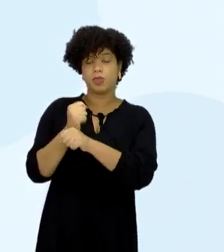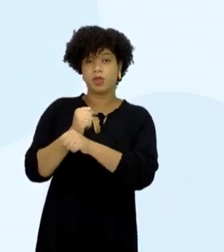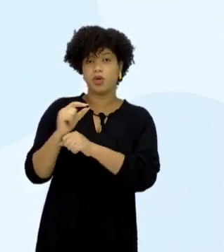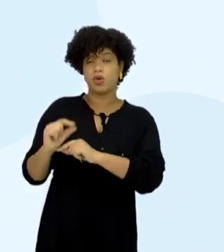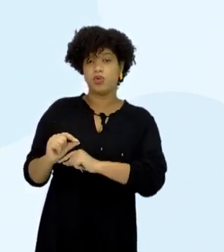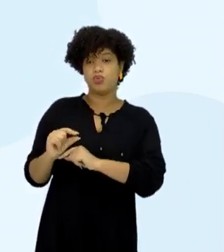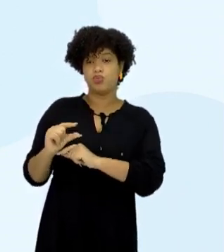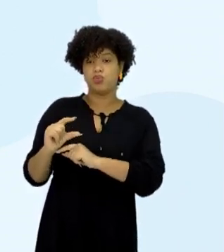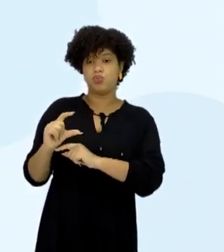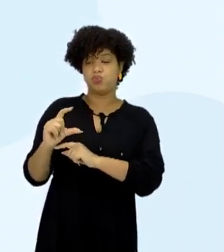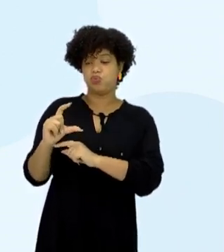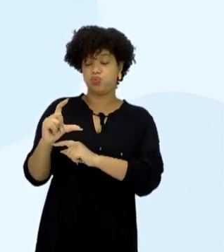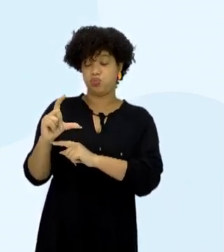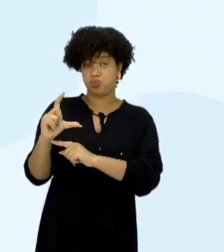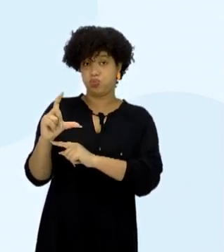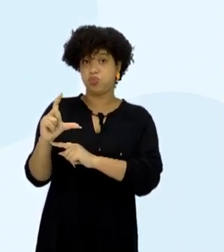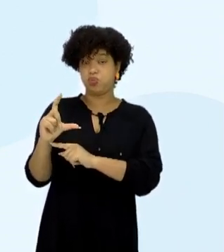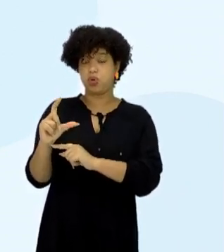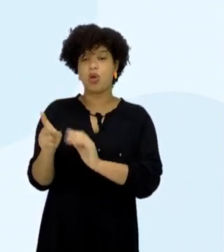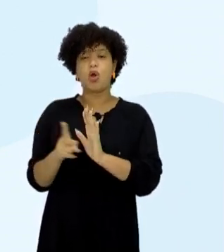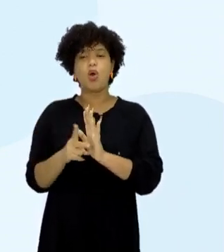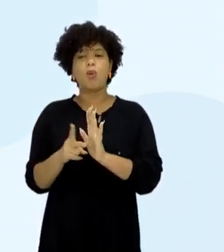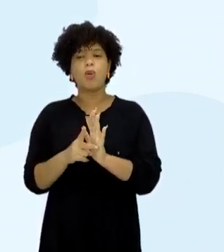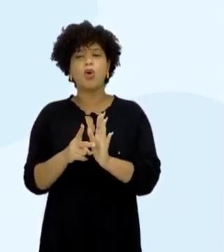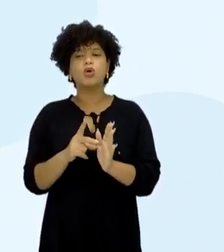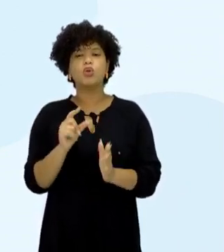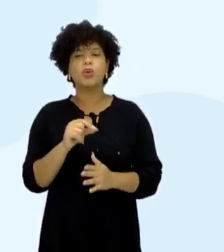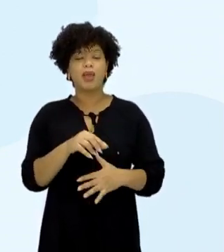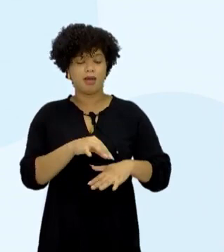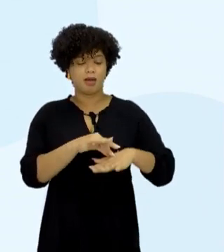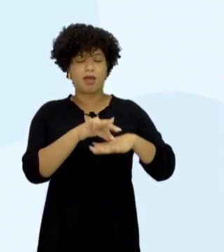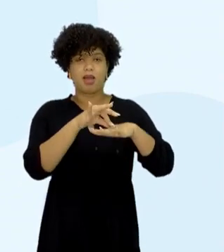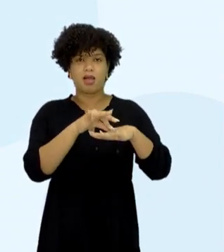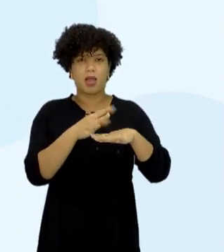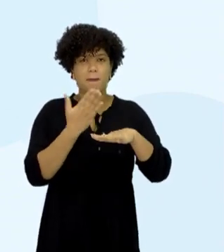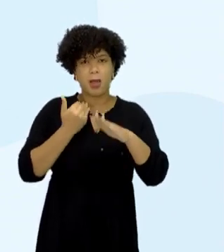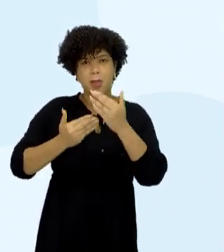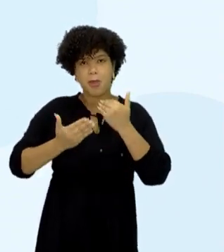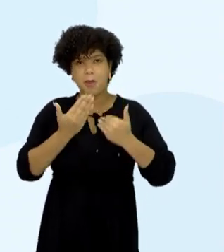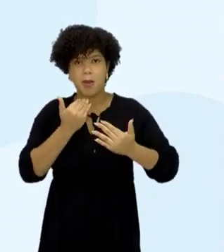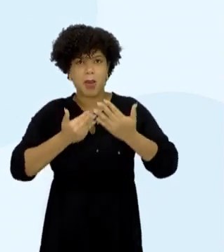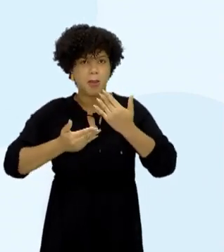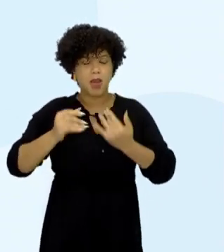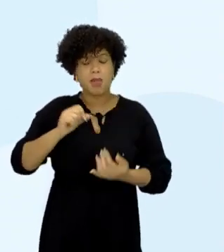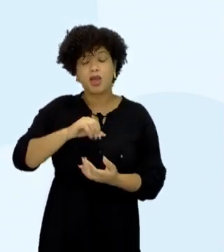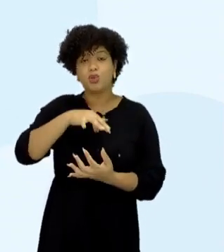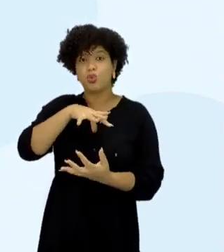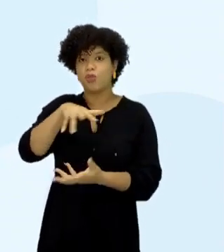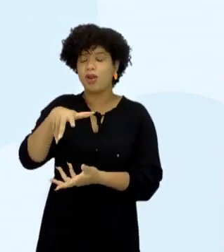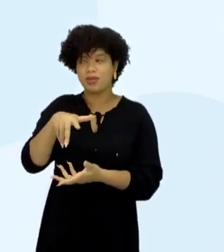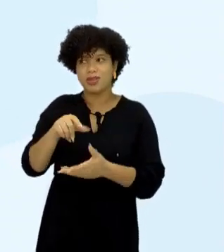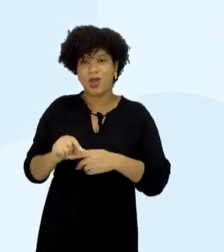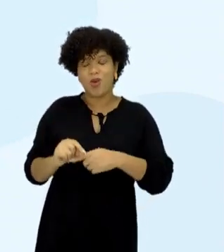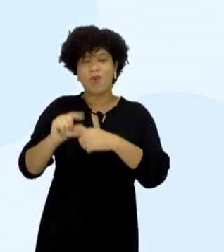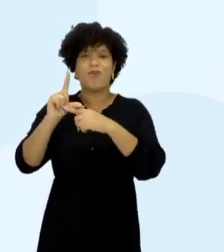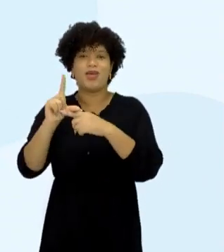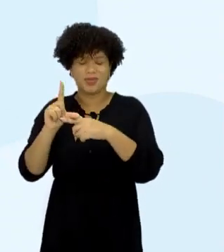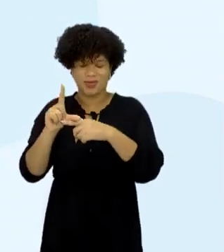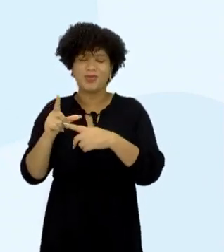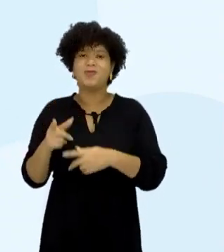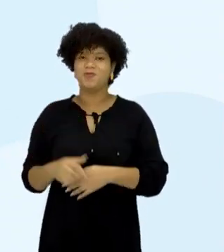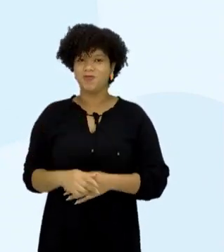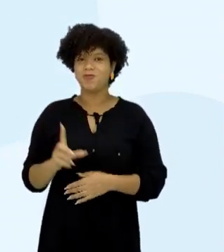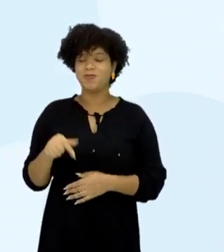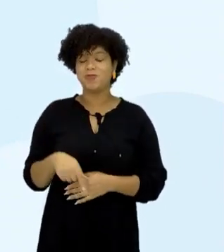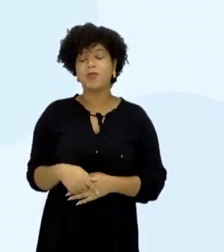muito alto em relação ao consumo de carne no planeta, né? A única exceção aí ficou aí para os